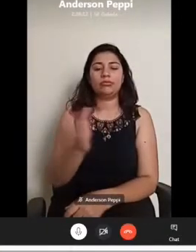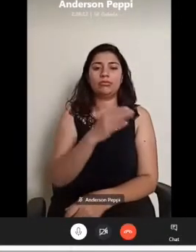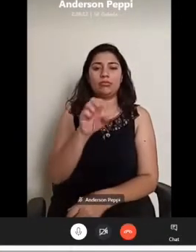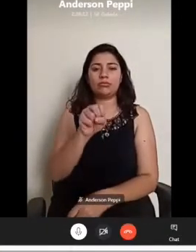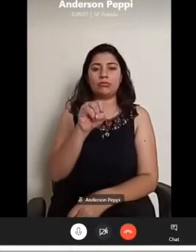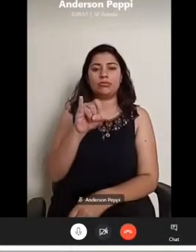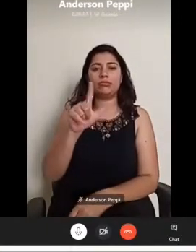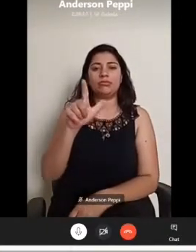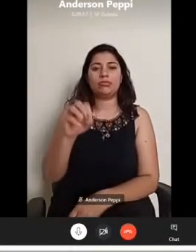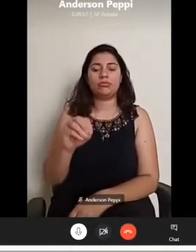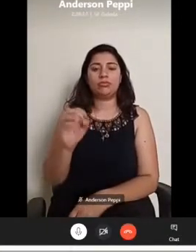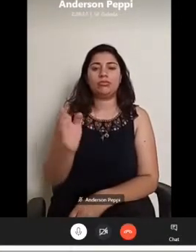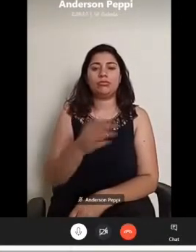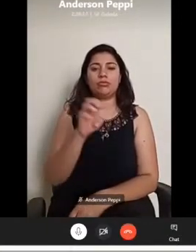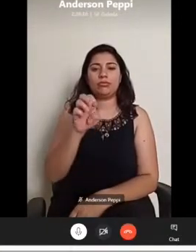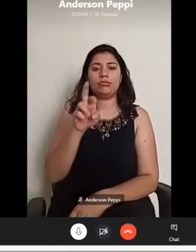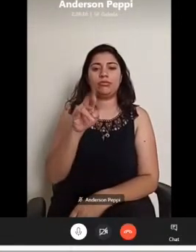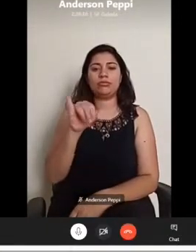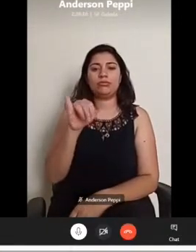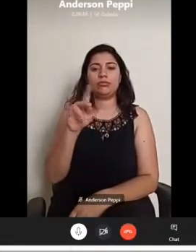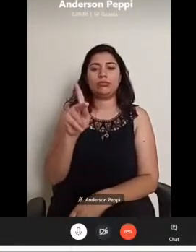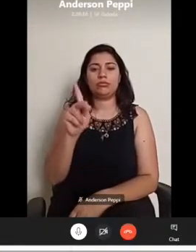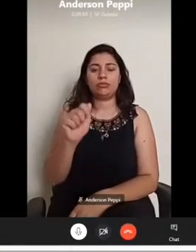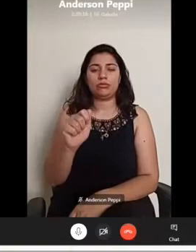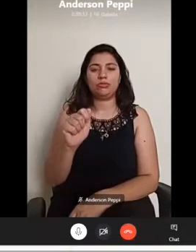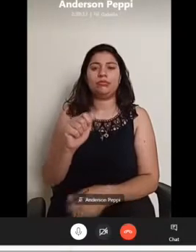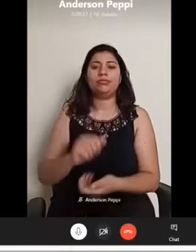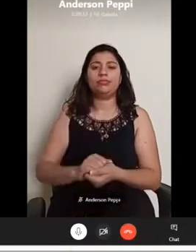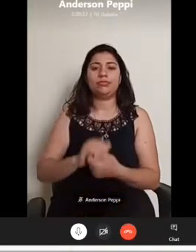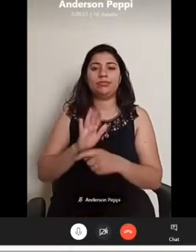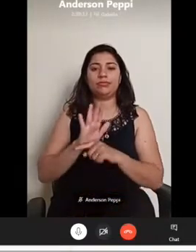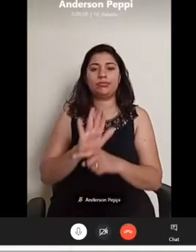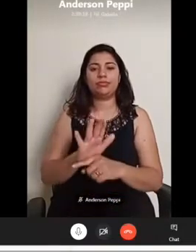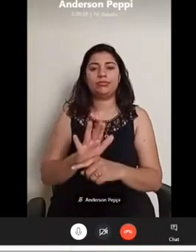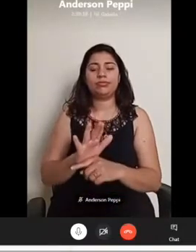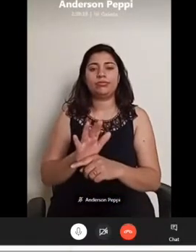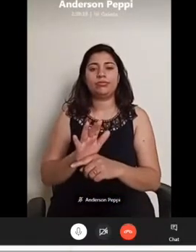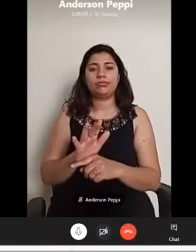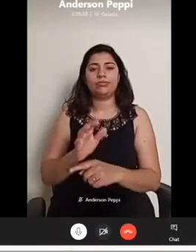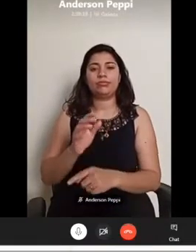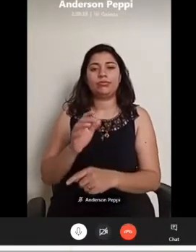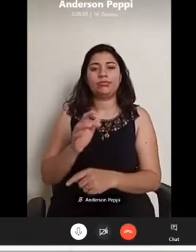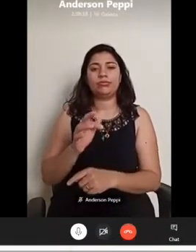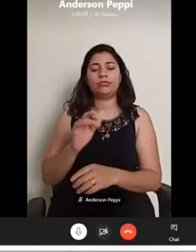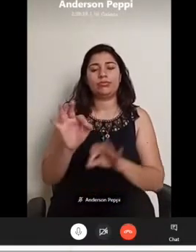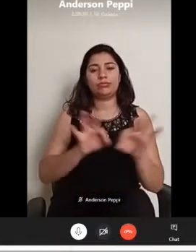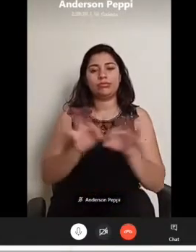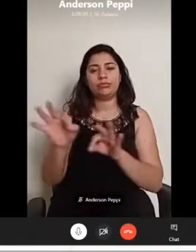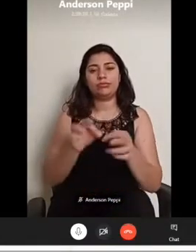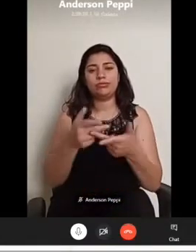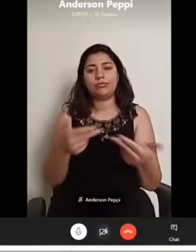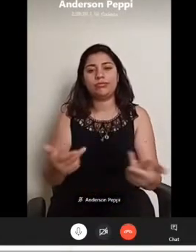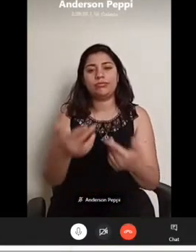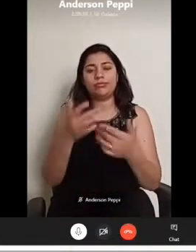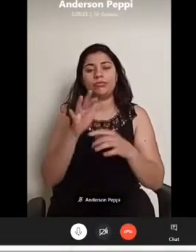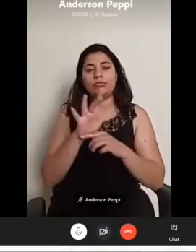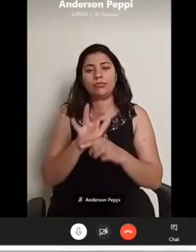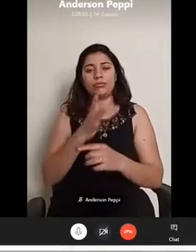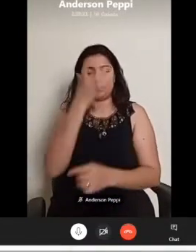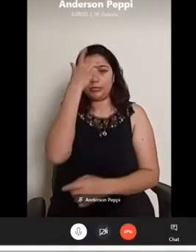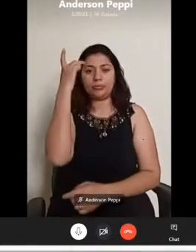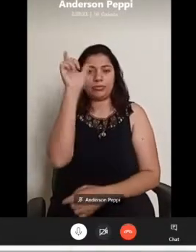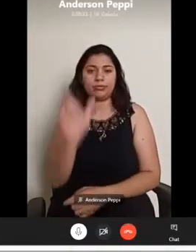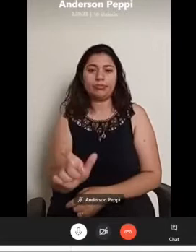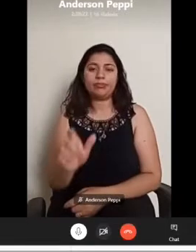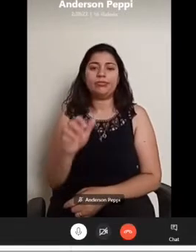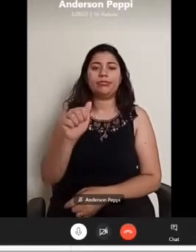de Defesa do Cidadão e dos Direitos Humanos. Abelardo Vanderlino da Costa Neto, Alessandra Luquezzi de Oliveira